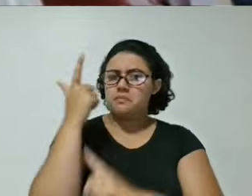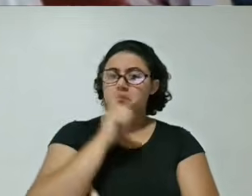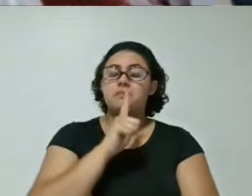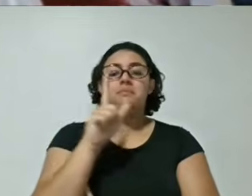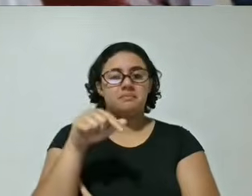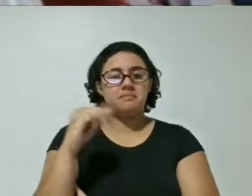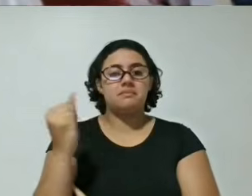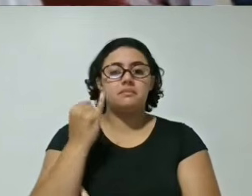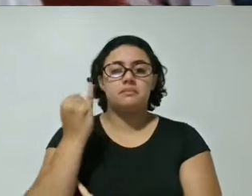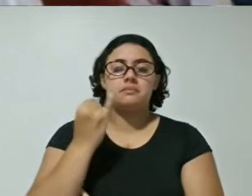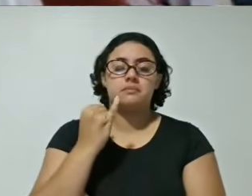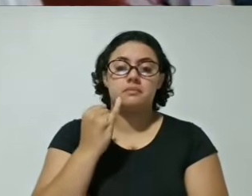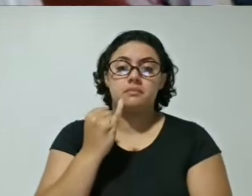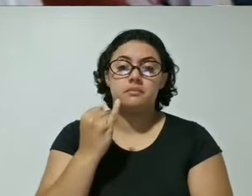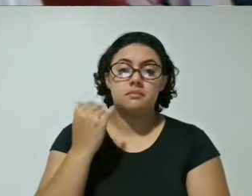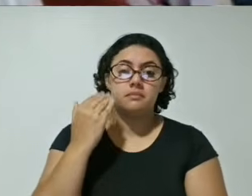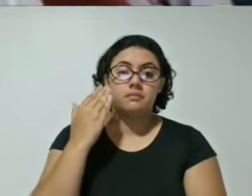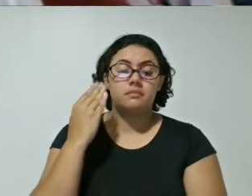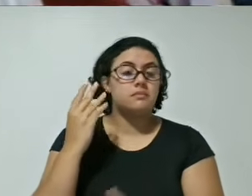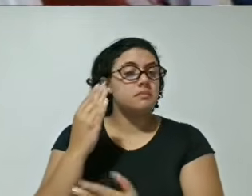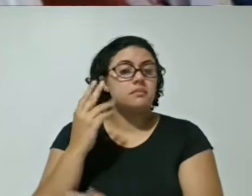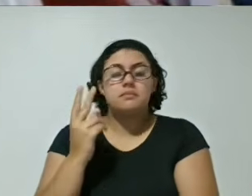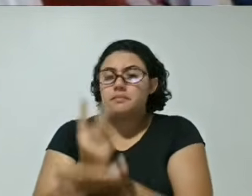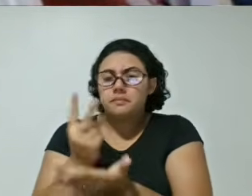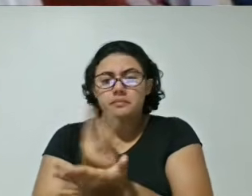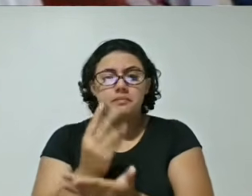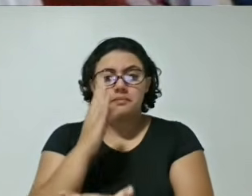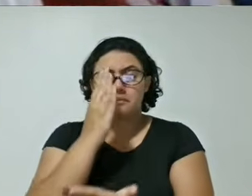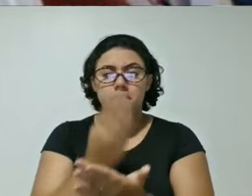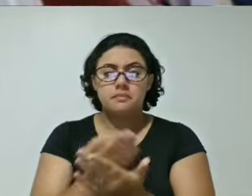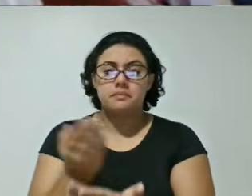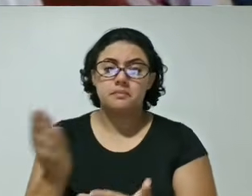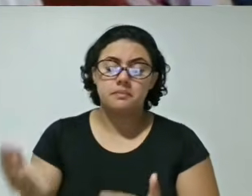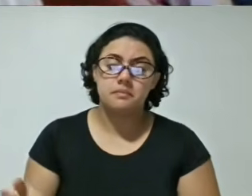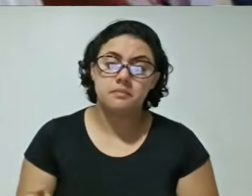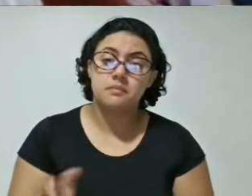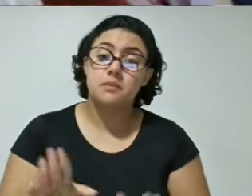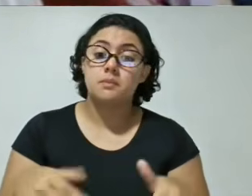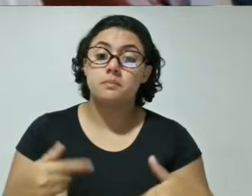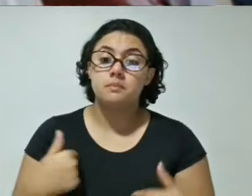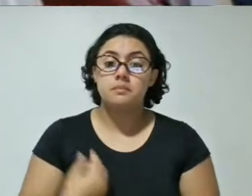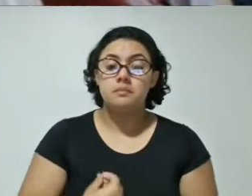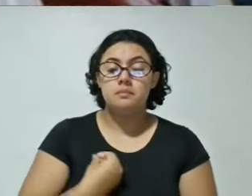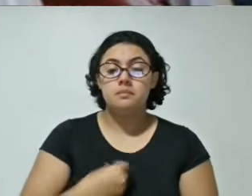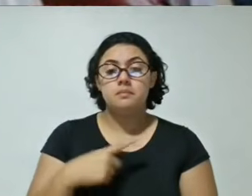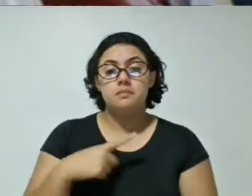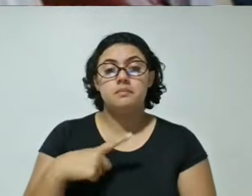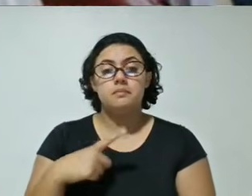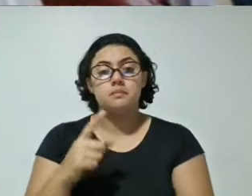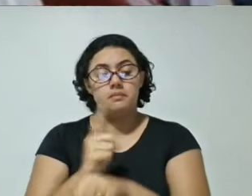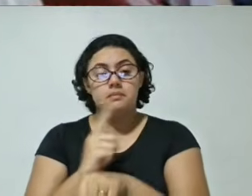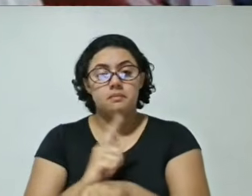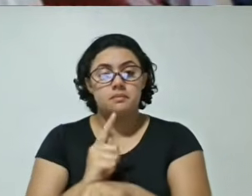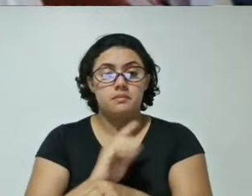né? Eu sempre acreditei nisso. Quando eu estive na gerência de centros culturais, a